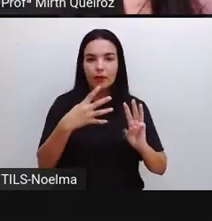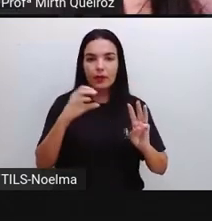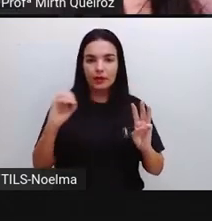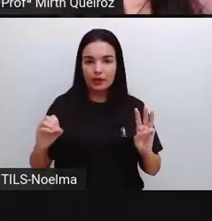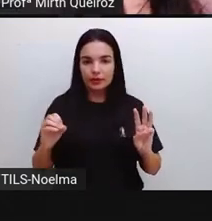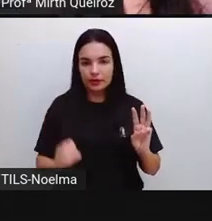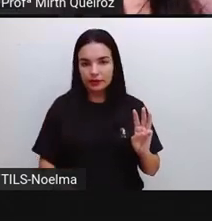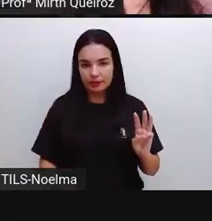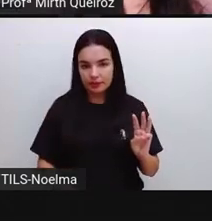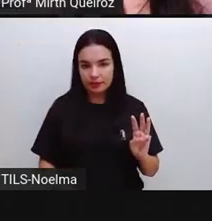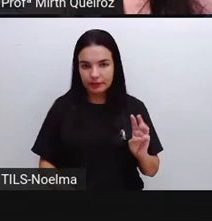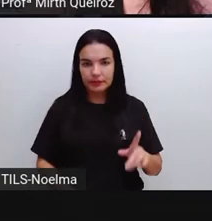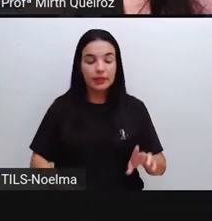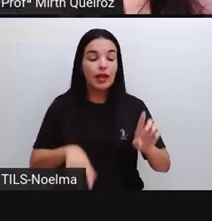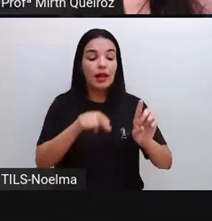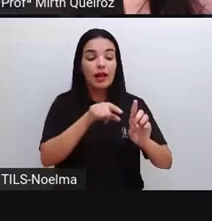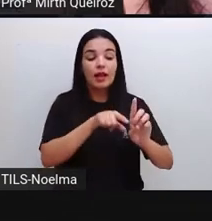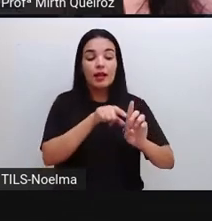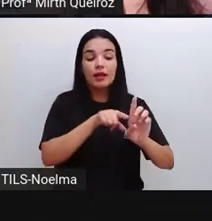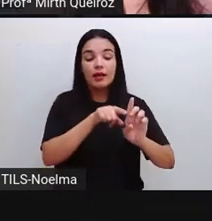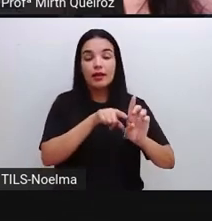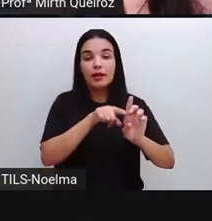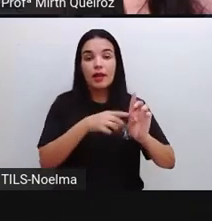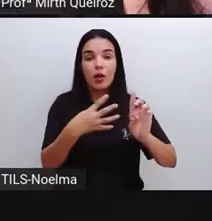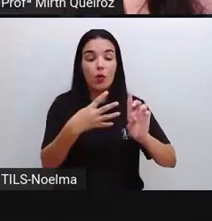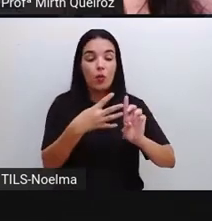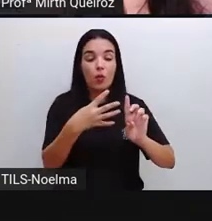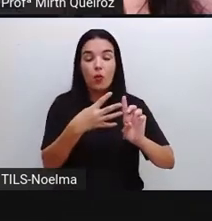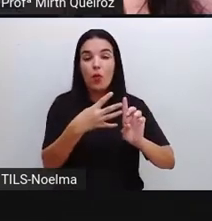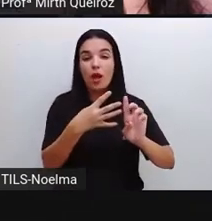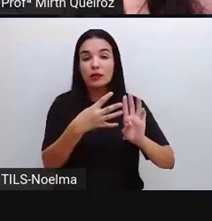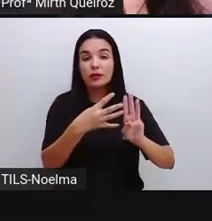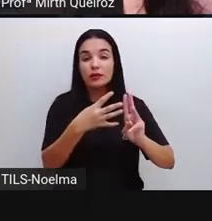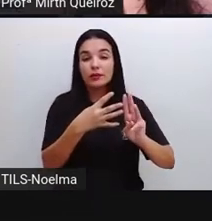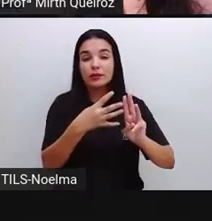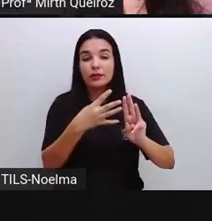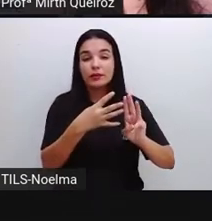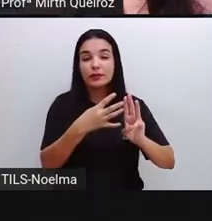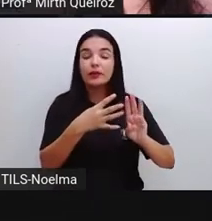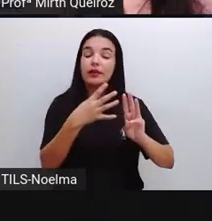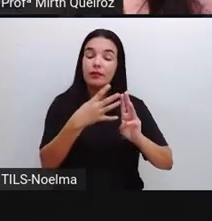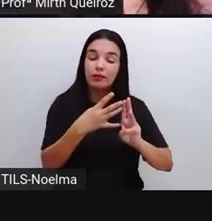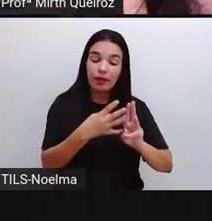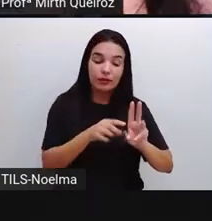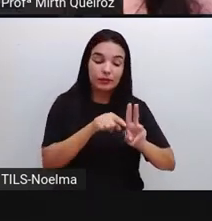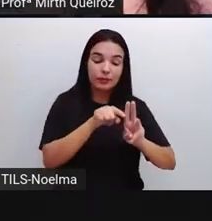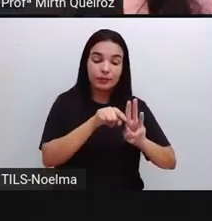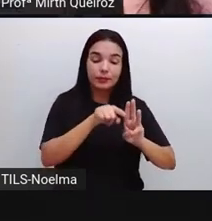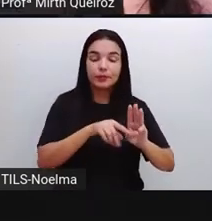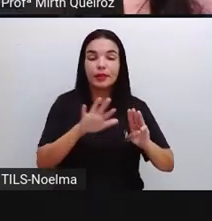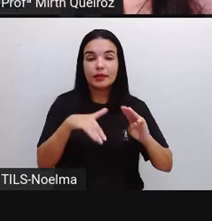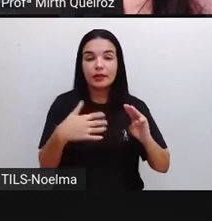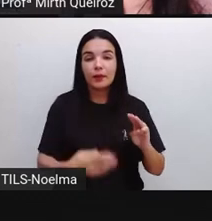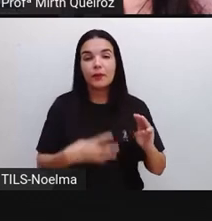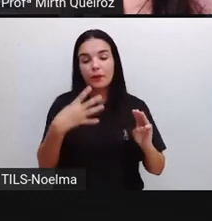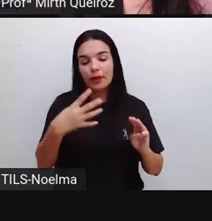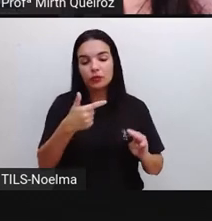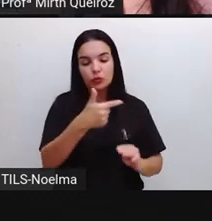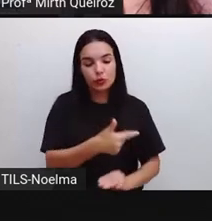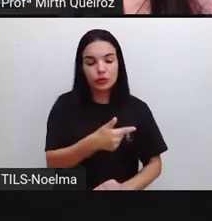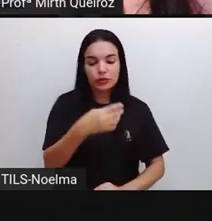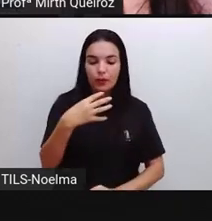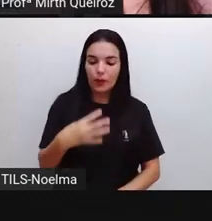equivale a 40 unidades 4 cubinhos equivale a 4 unidades a que a gente já tem o quarto Então